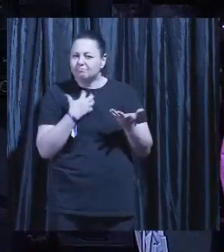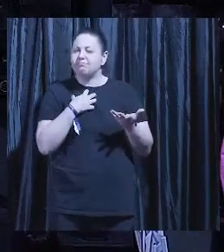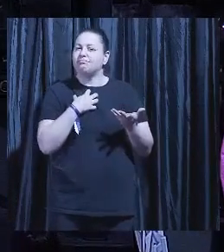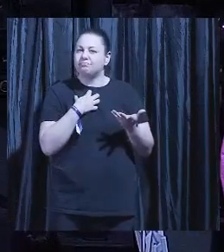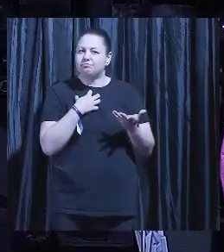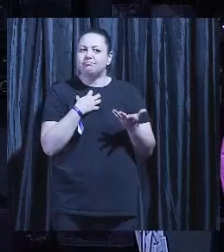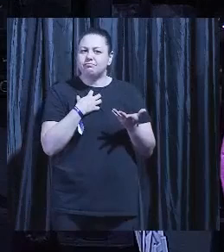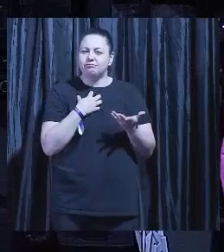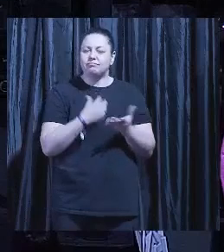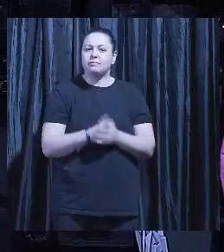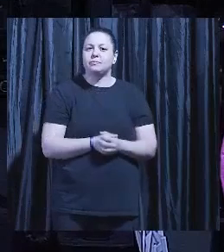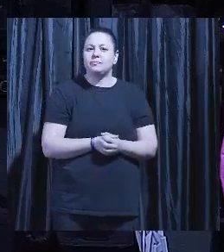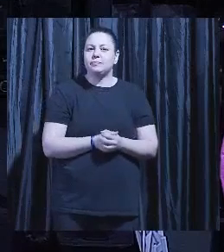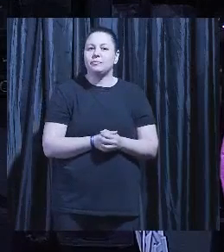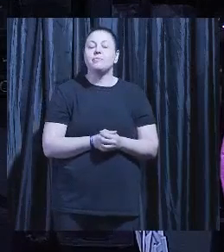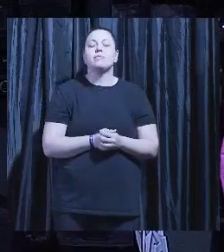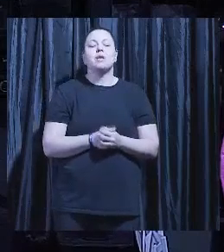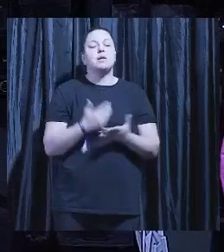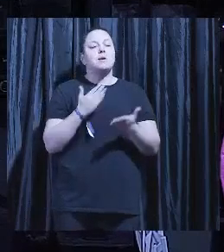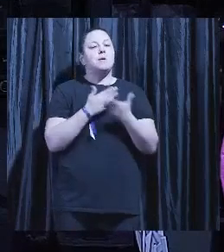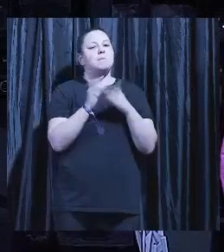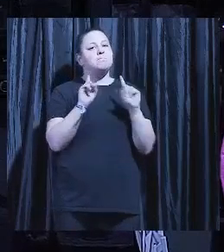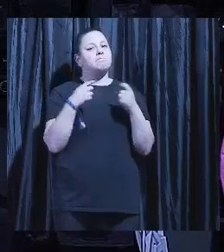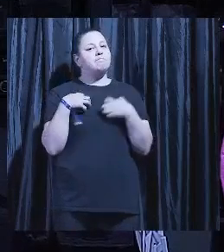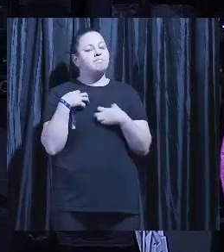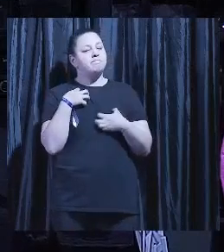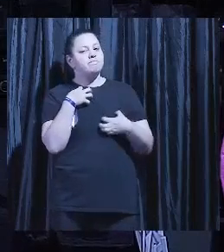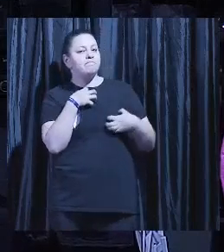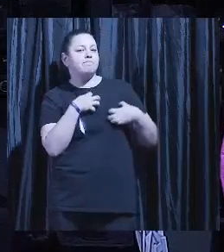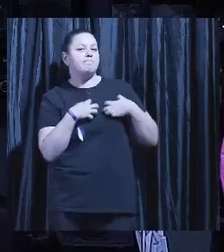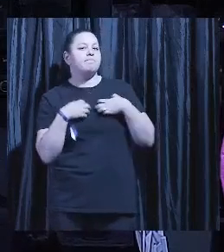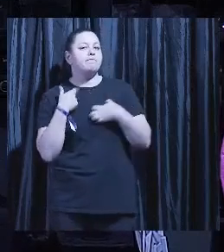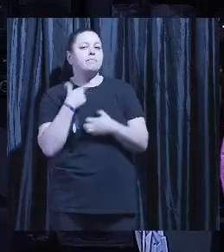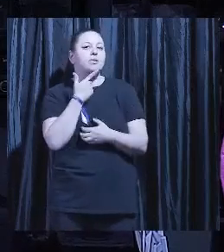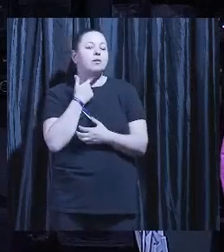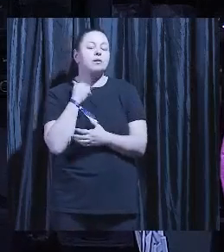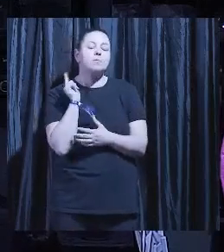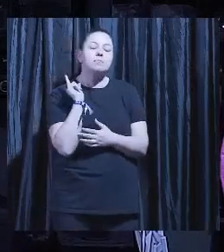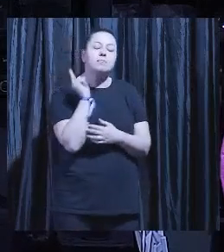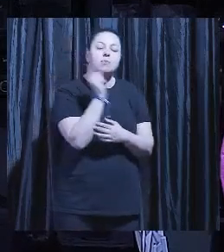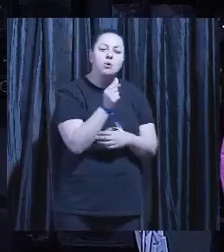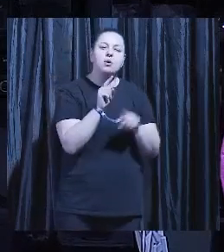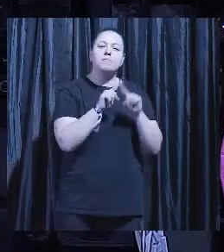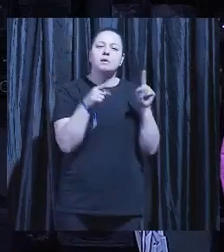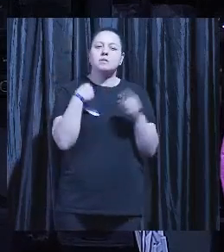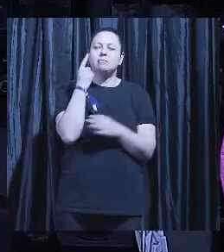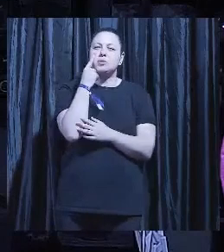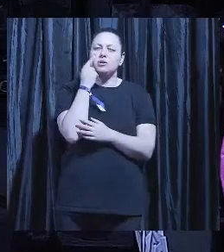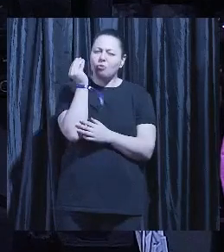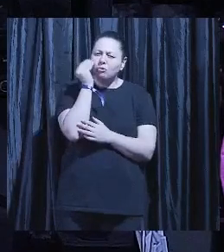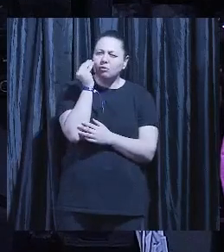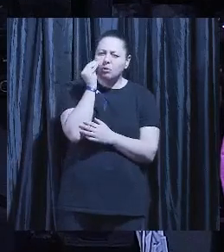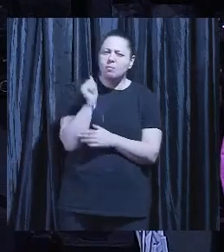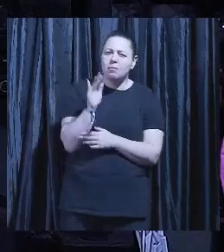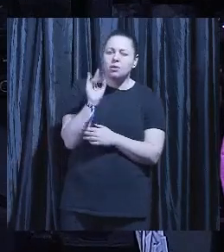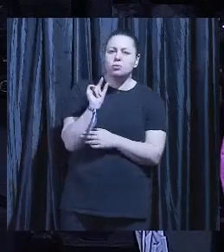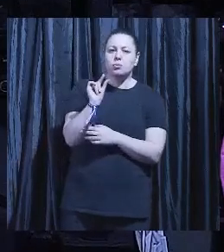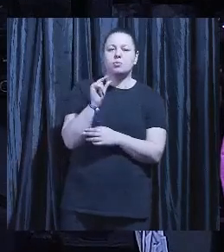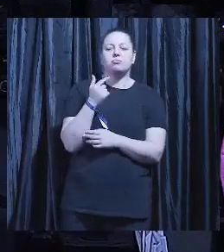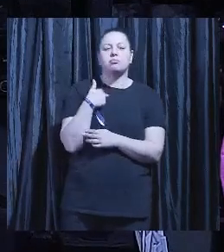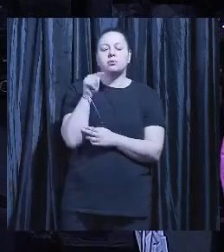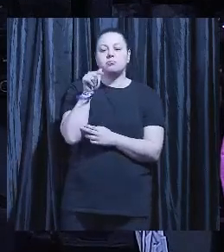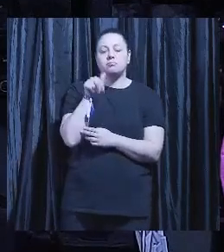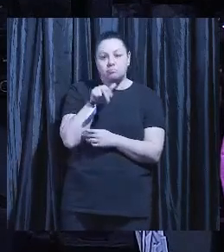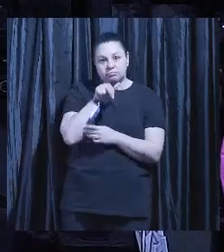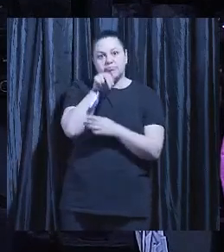E aí me bateu um desespero. Eu queria ir embora, mas eu falei: deixa eu insistir um pouquinho. Fui correndo para dentro